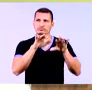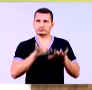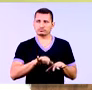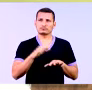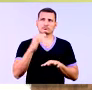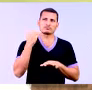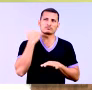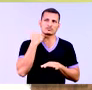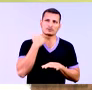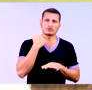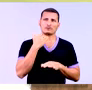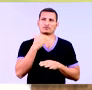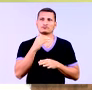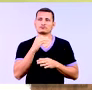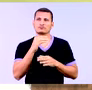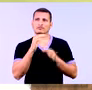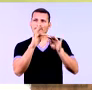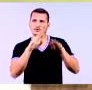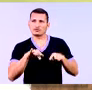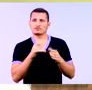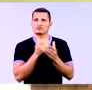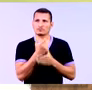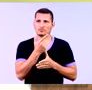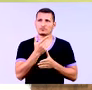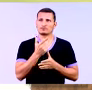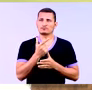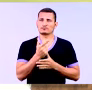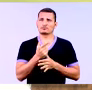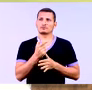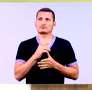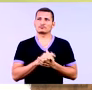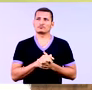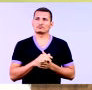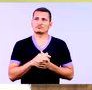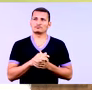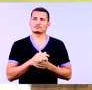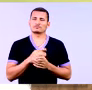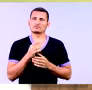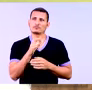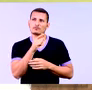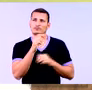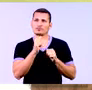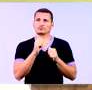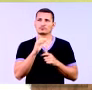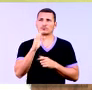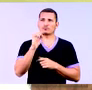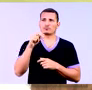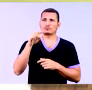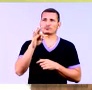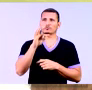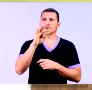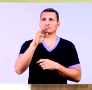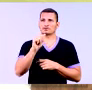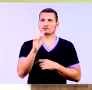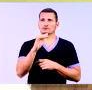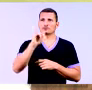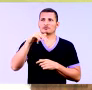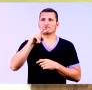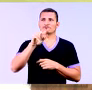manda processar para finalizar a compra e nesse momento dá conta inválida. E aí a compra não é